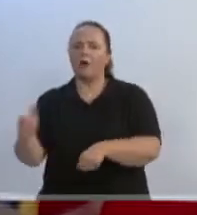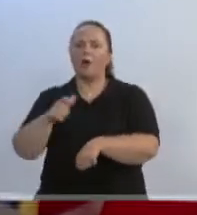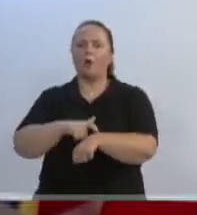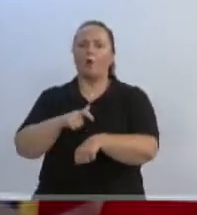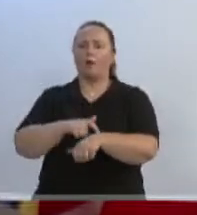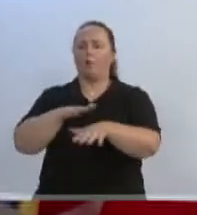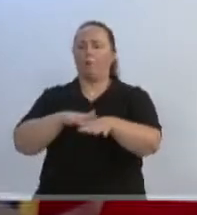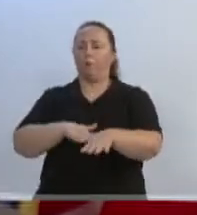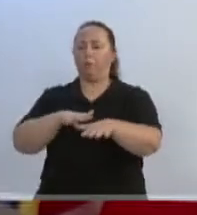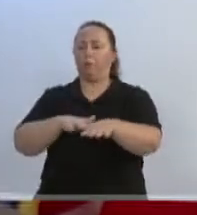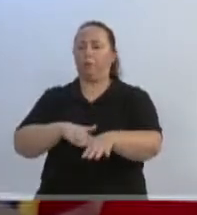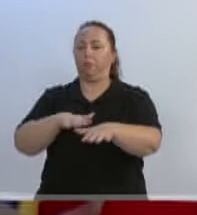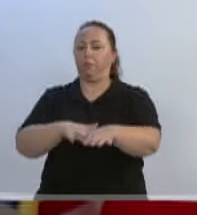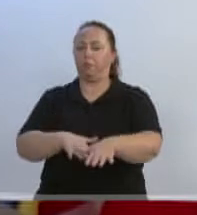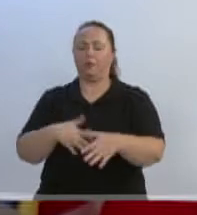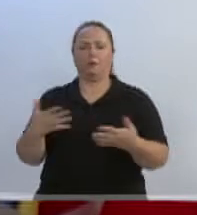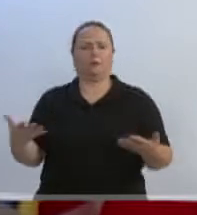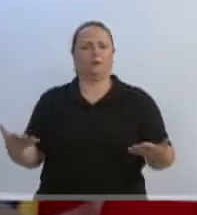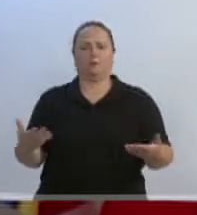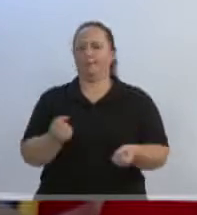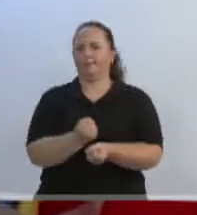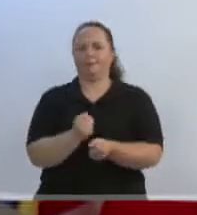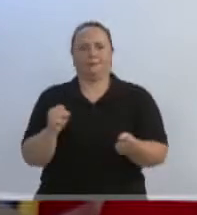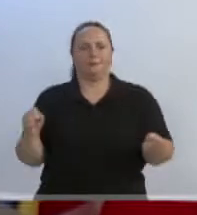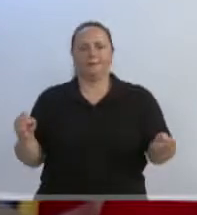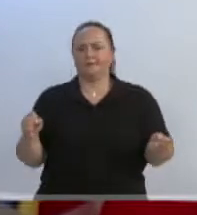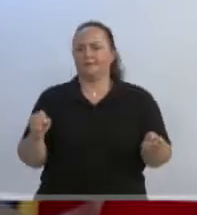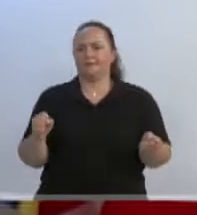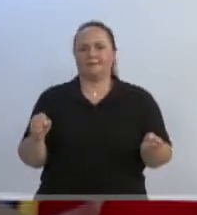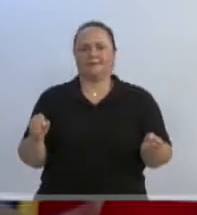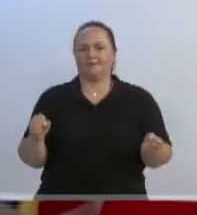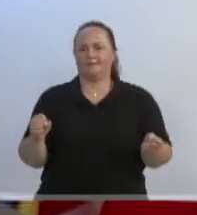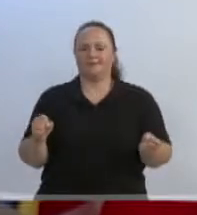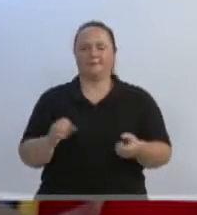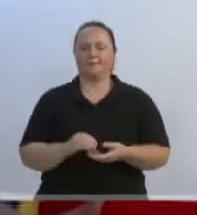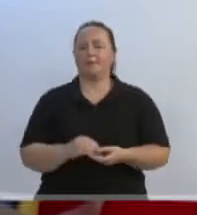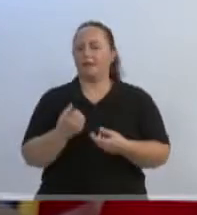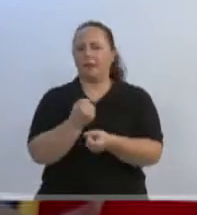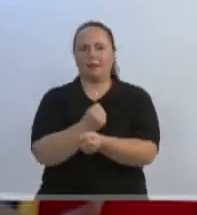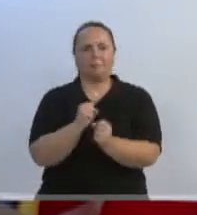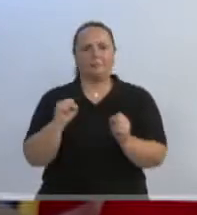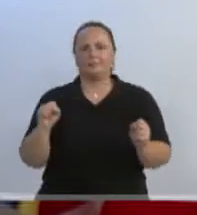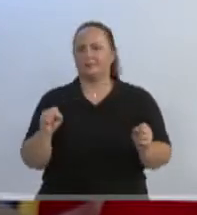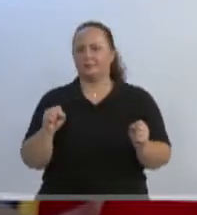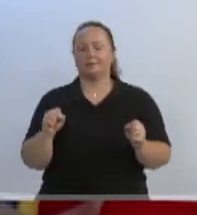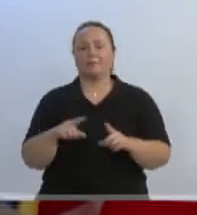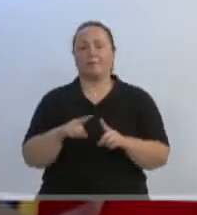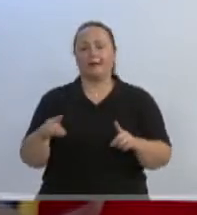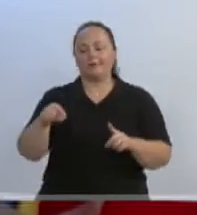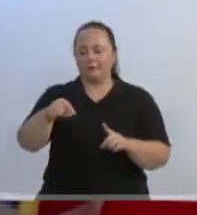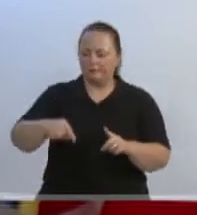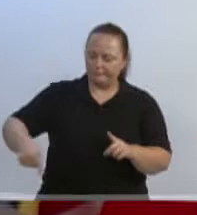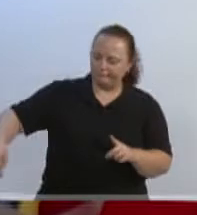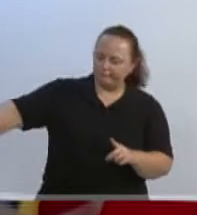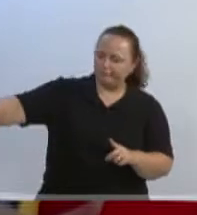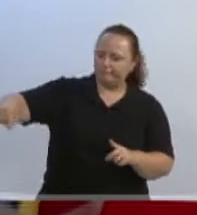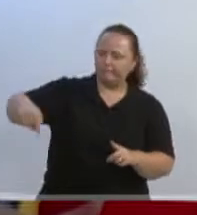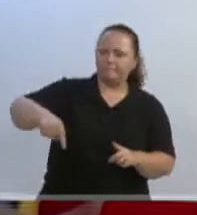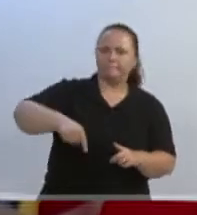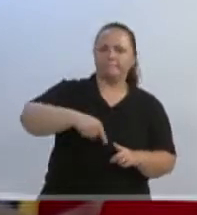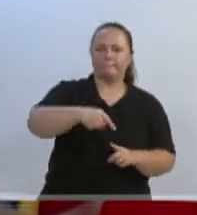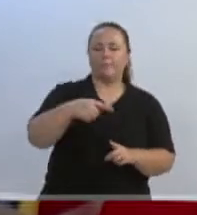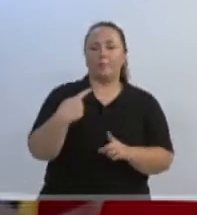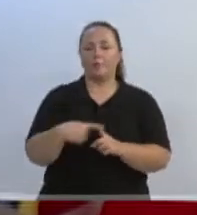congestionamento no horário de pico é inviável é simplesmente impossível mas é essa é a rota normal se virasse